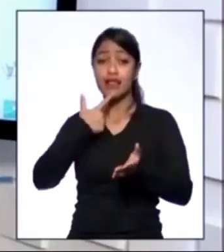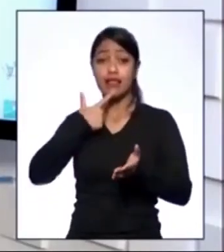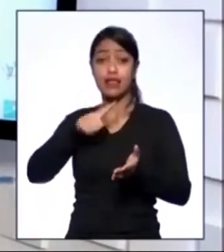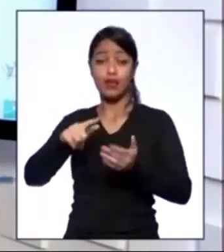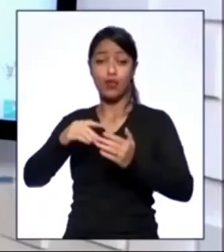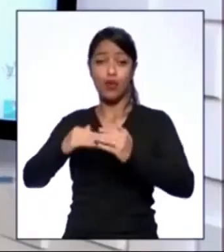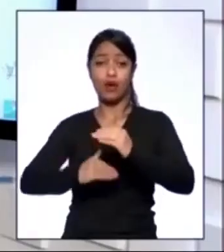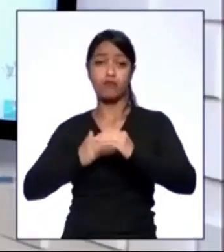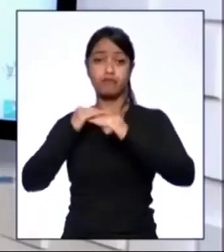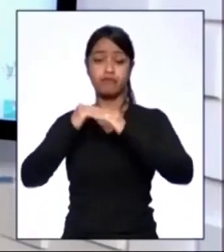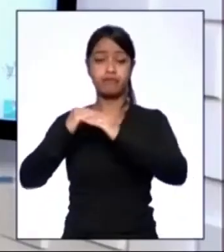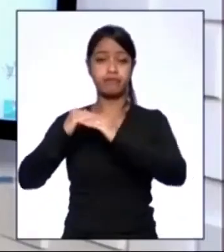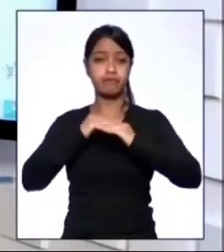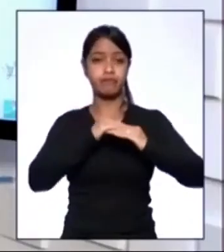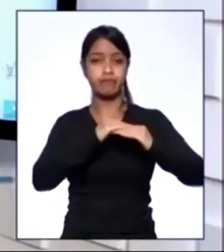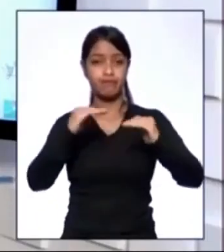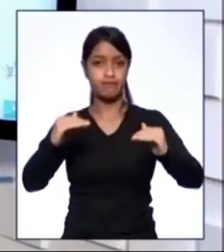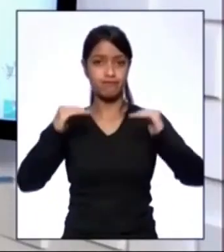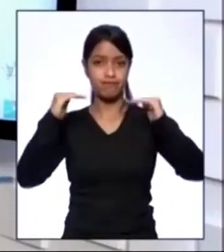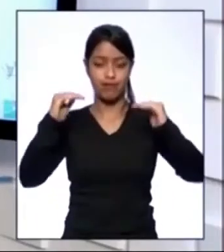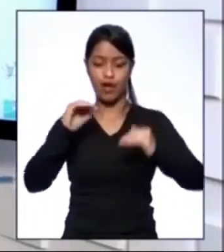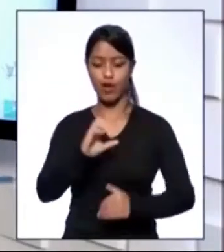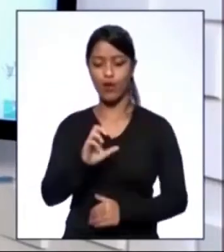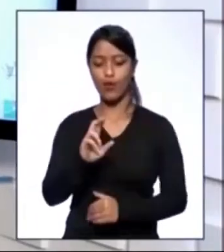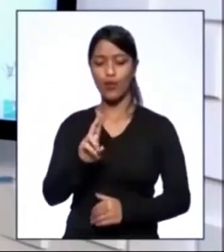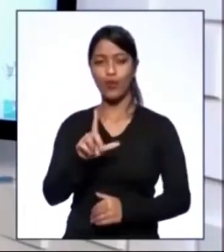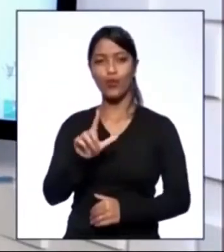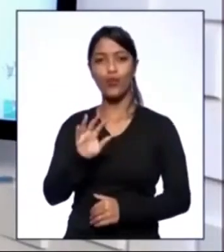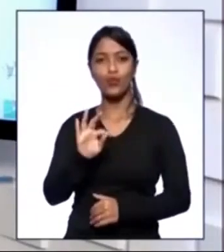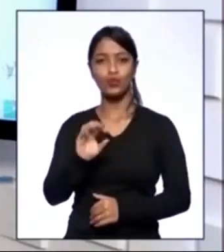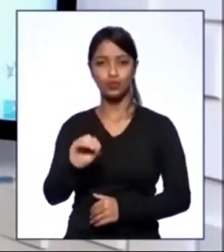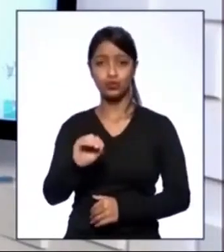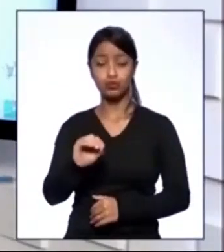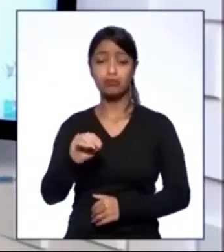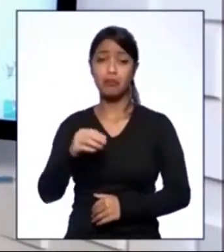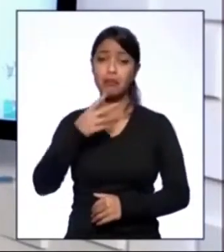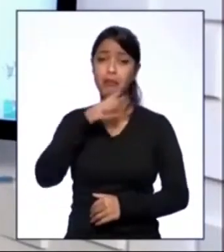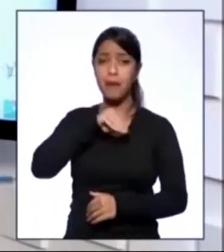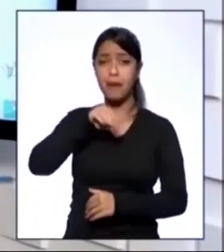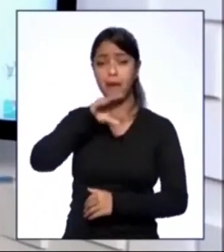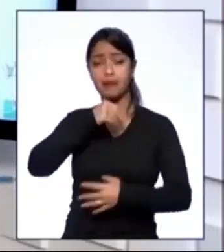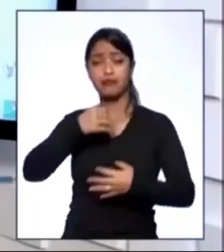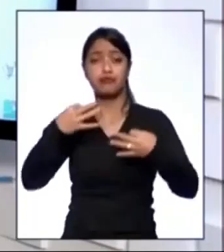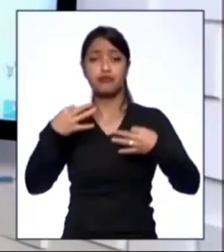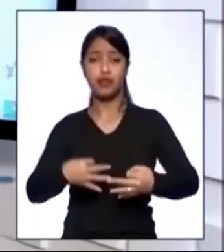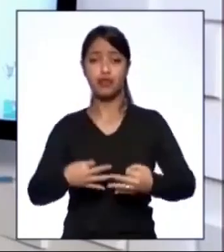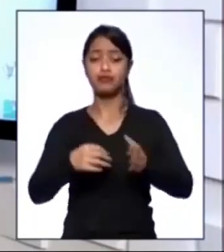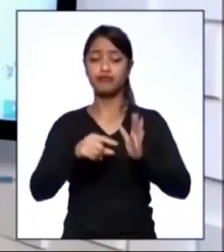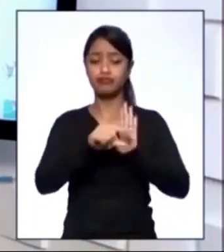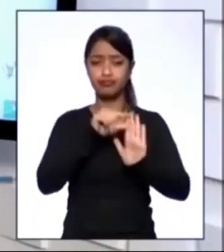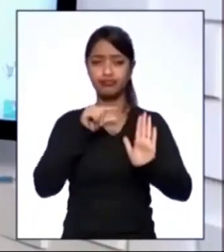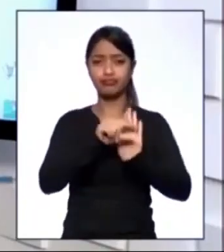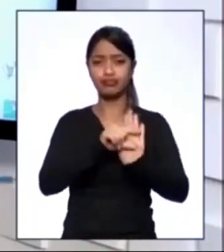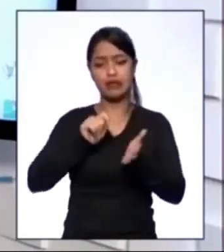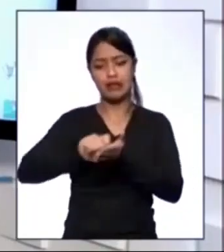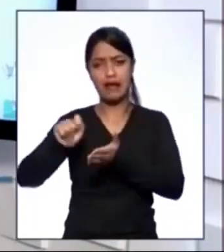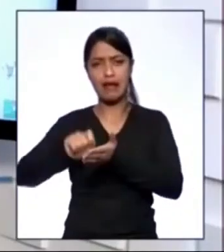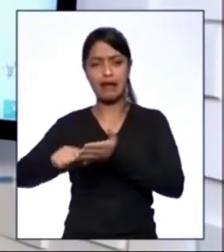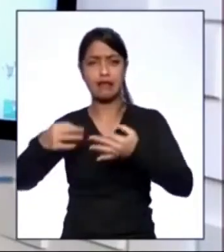que a gramática faz. Mas, diferente desse aspecto, quase um aspecto